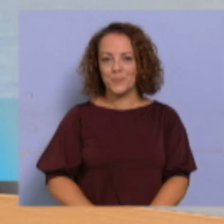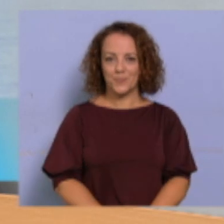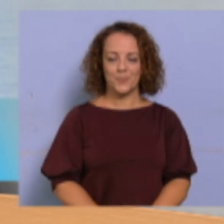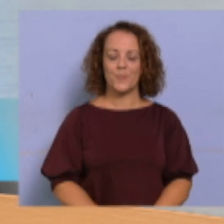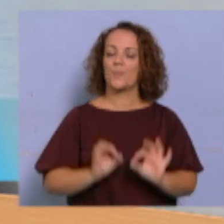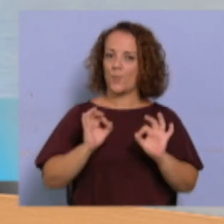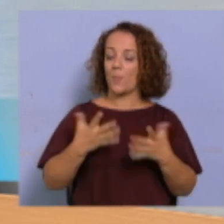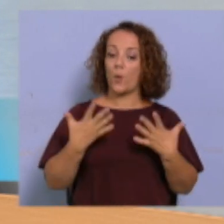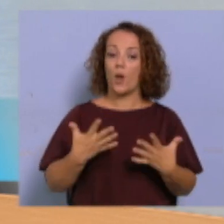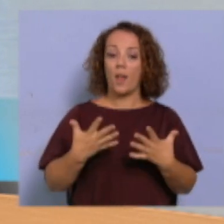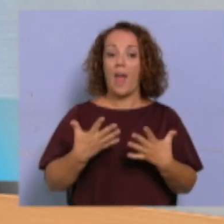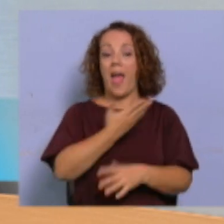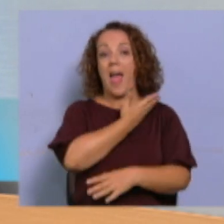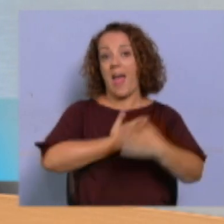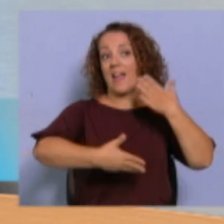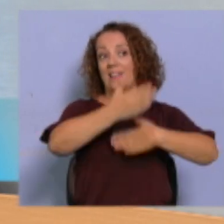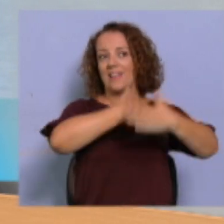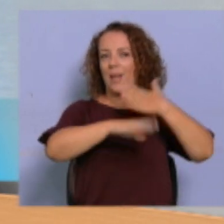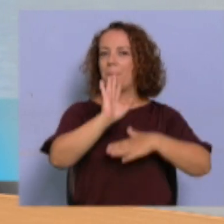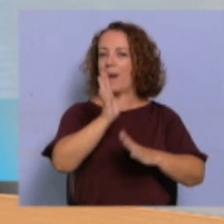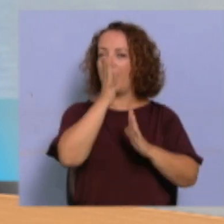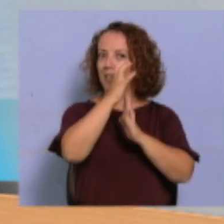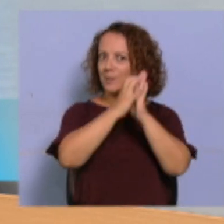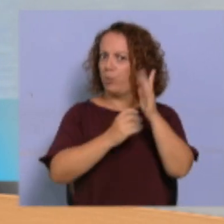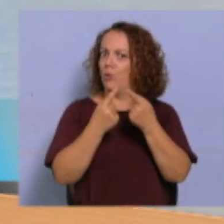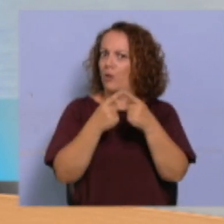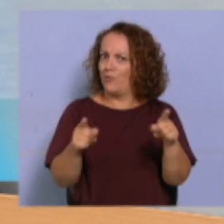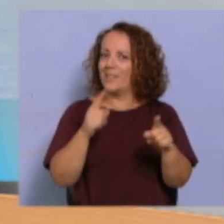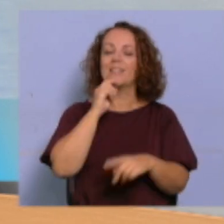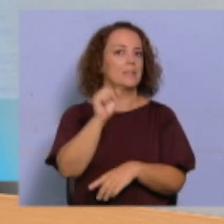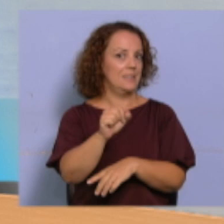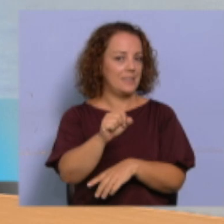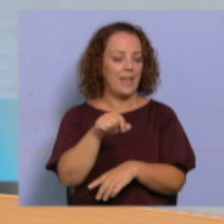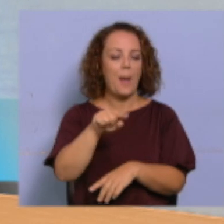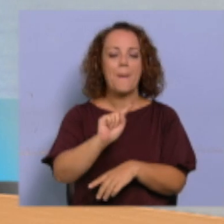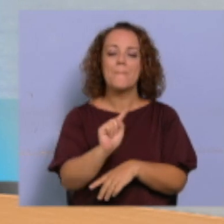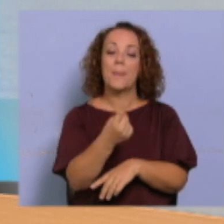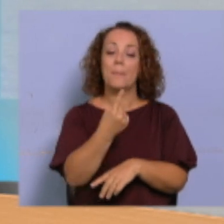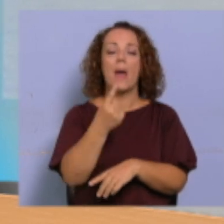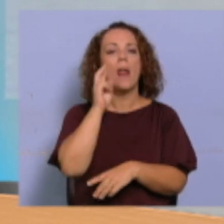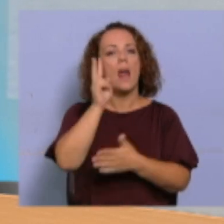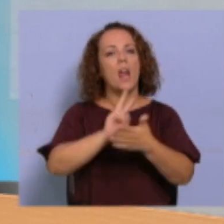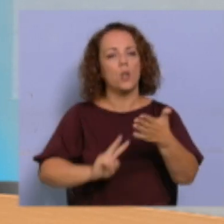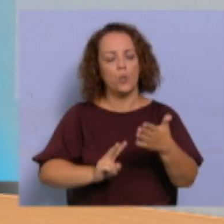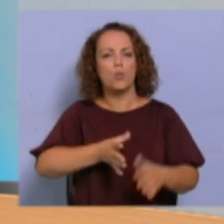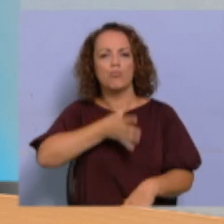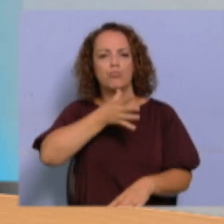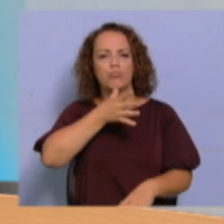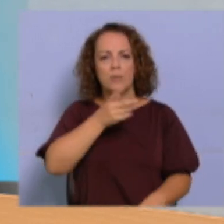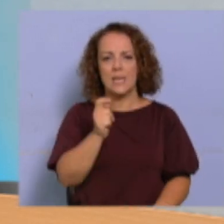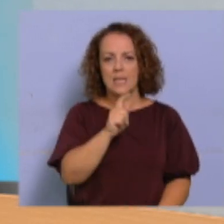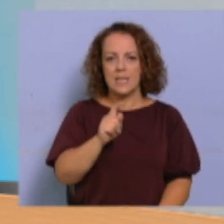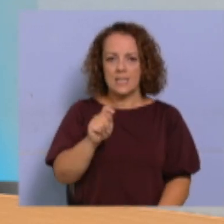Bem, e vamos então ao Antigo Testamento, mas se calhar para uma mensagem um bocadinho diferente, não é? Sem dúvida, sem dúvida. Esta que nos traz a primeira leitura do profeta Ezequiel no capítulo 18,